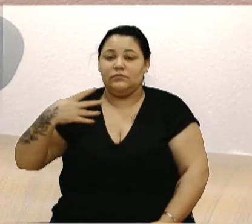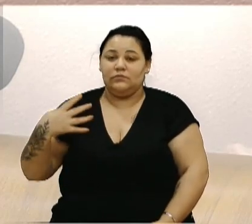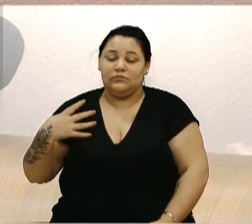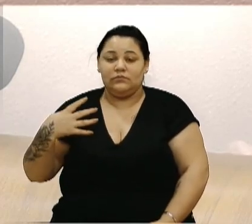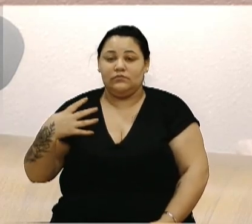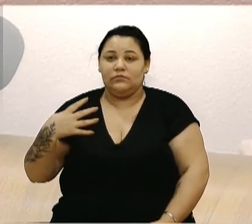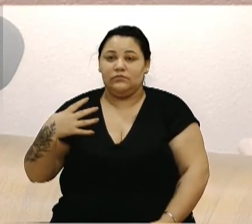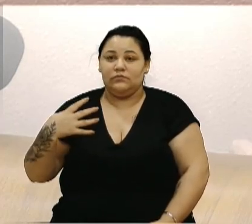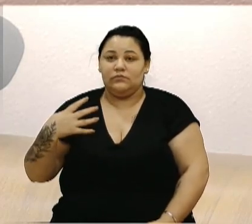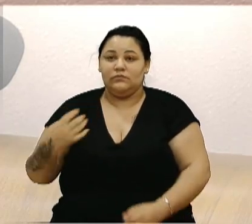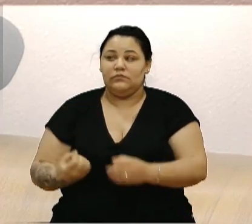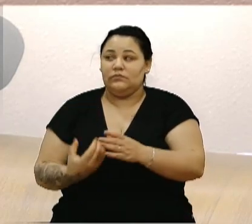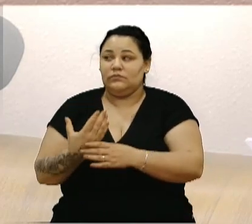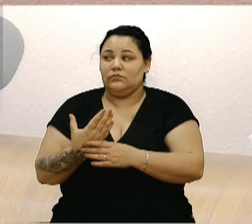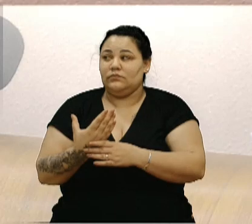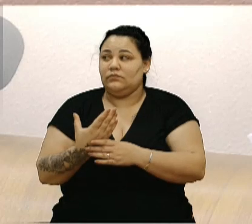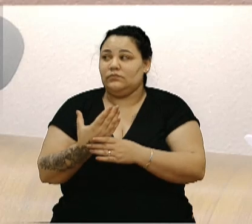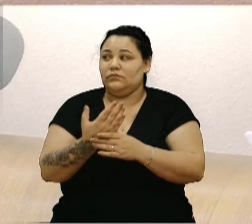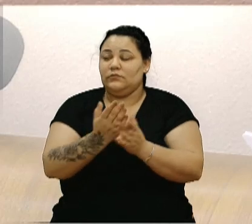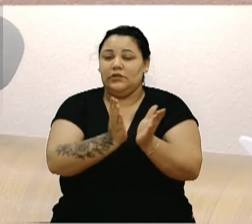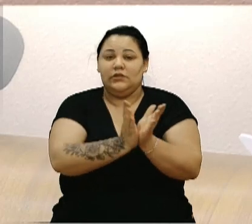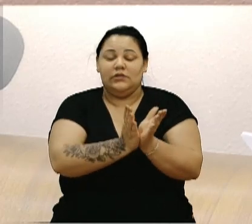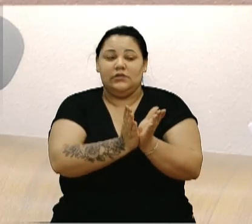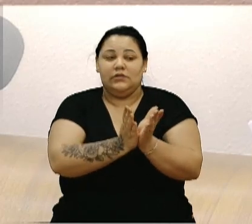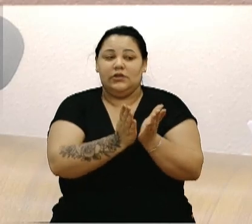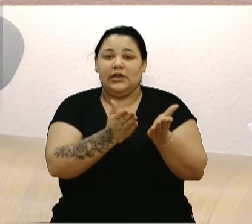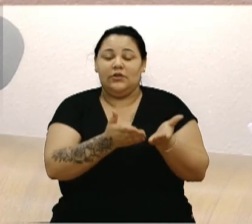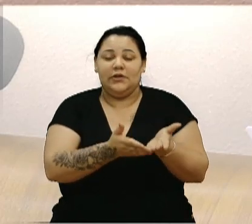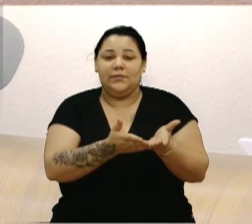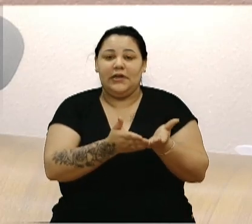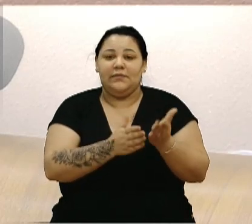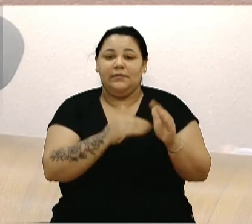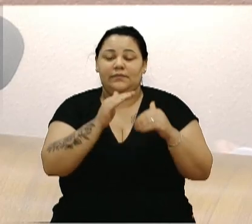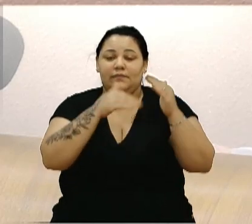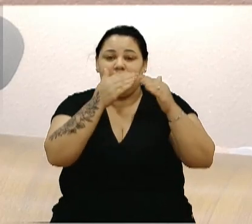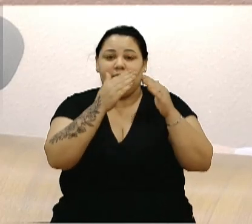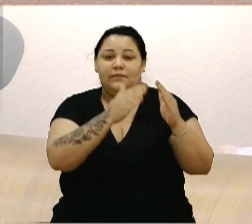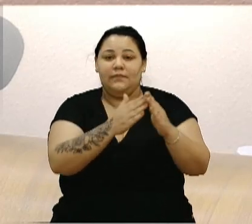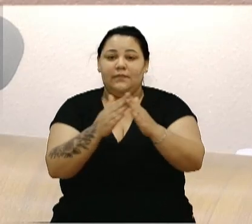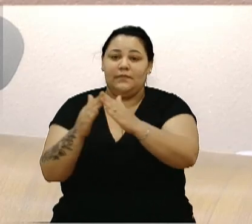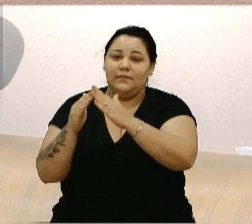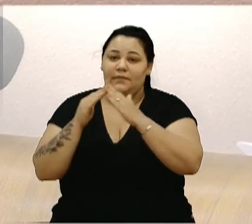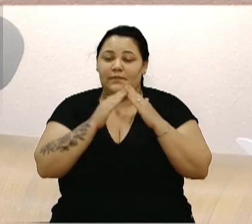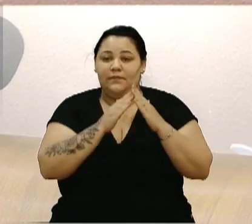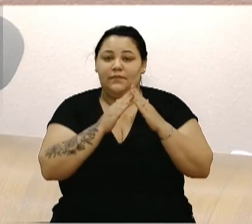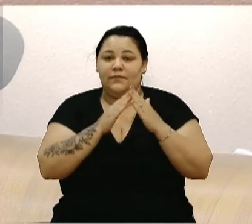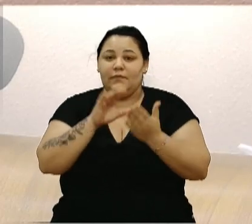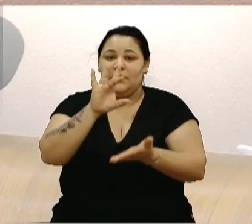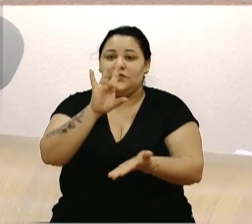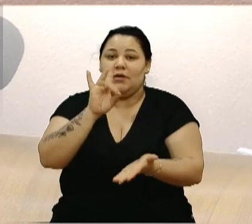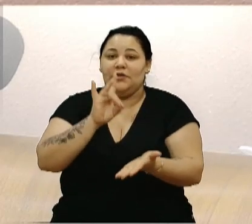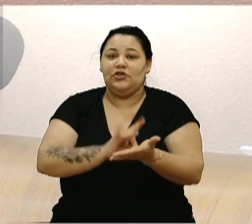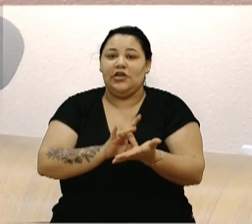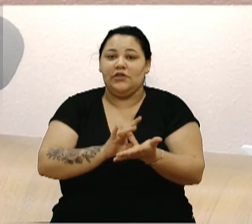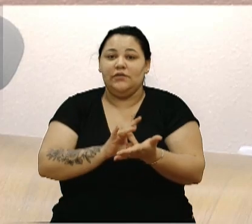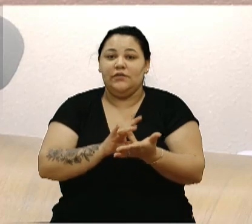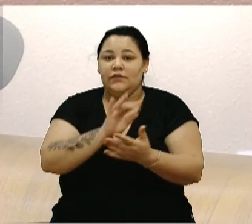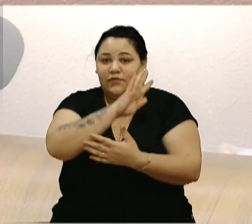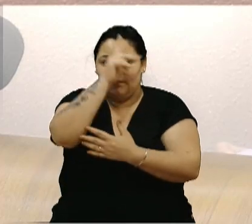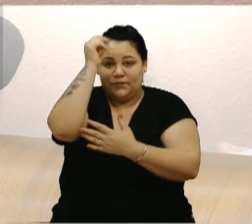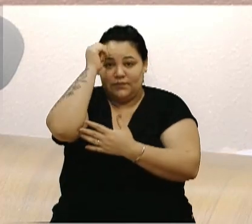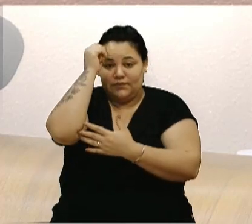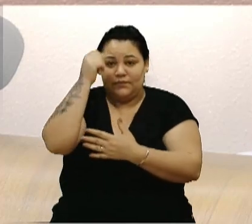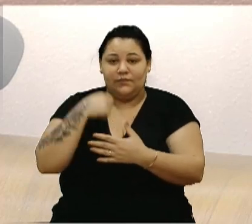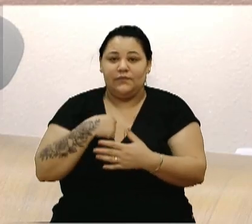164/2024, de autoria da Comissão de Desenvolvimento Urbano, Transporte e Habitação, que denomina Via Pública Municipal do Distrito de